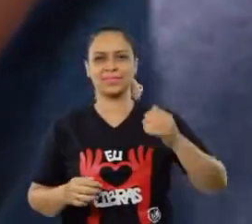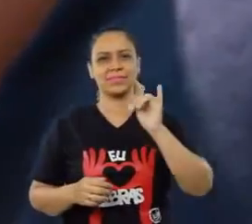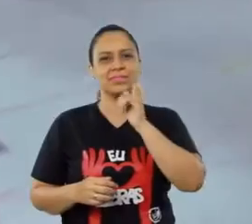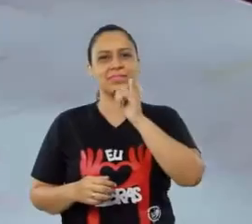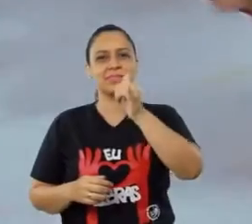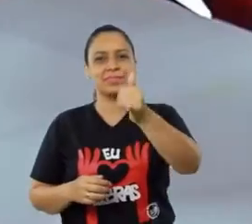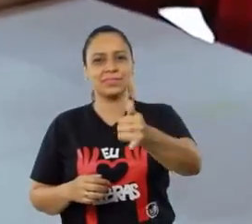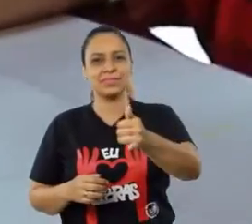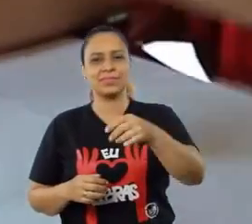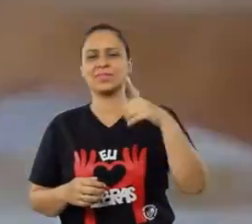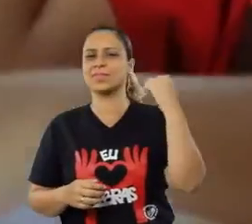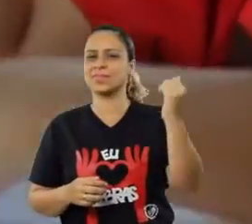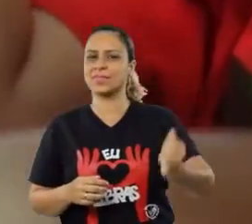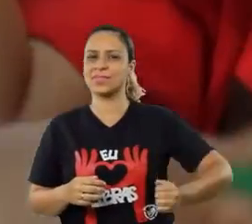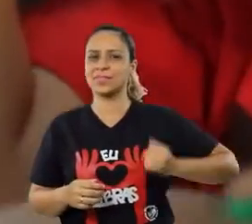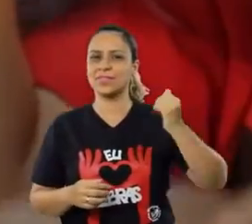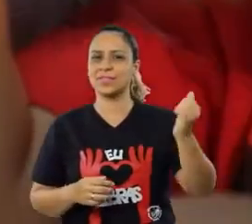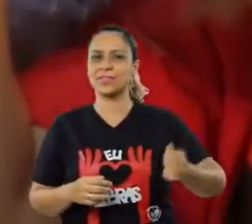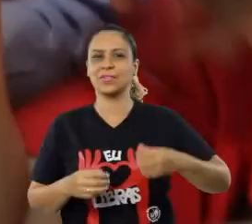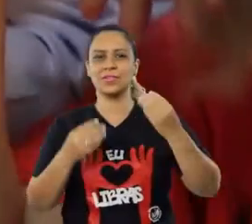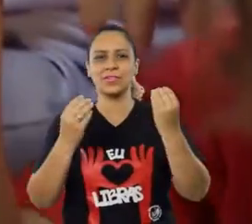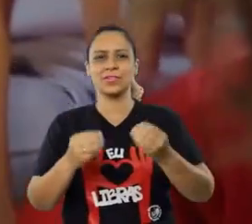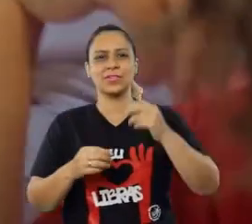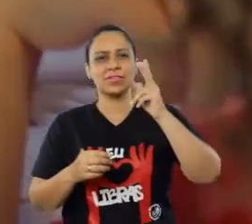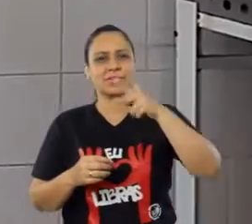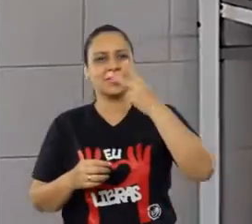agora como eu sem pênis